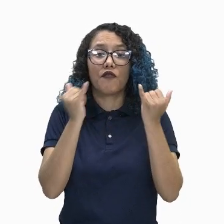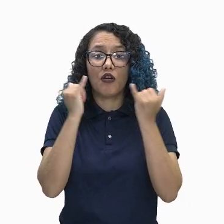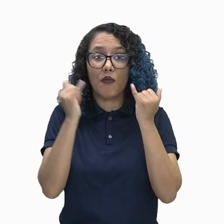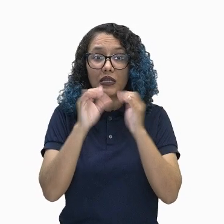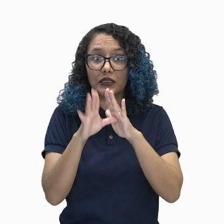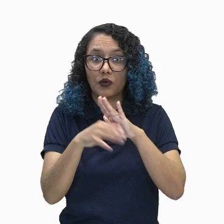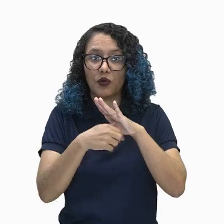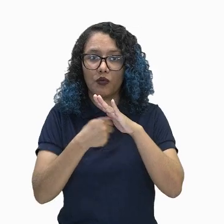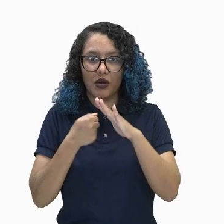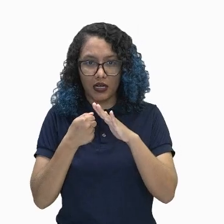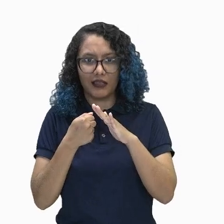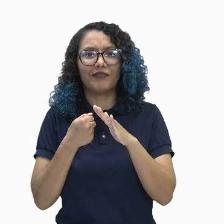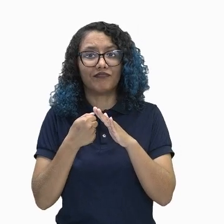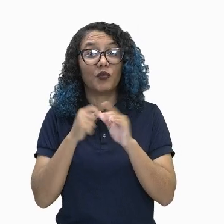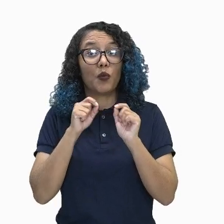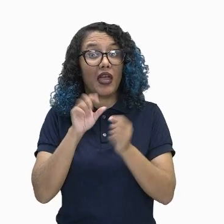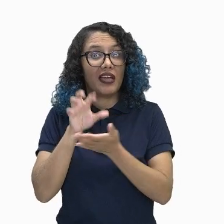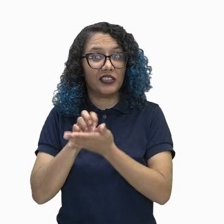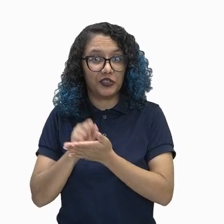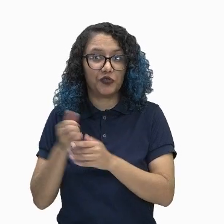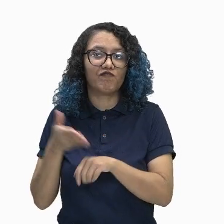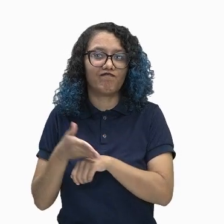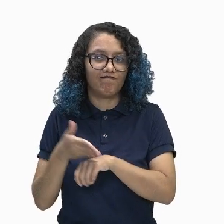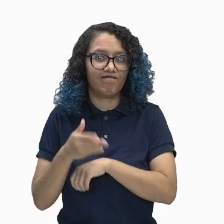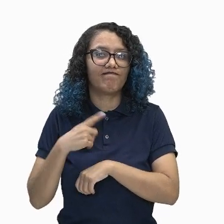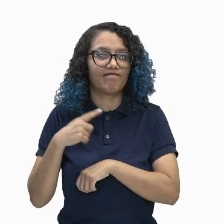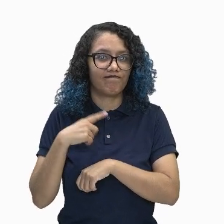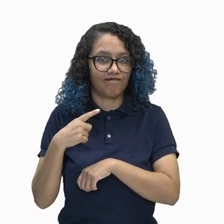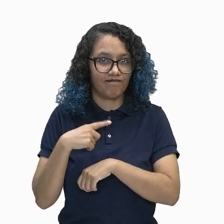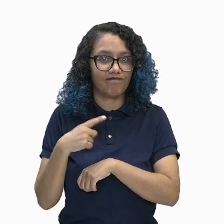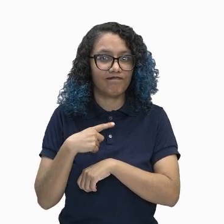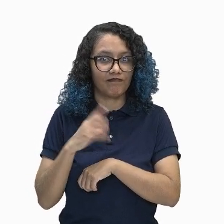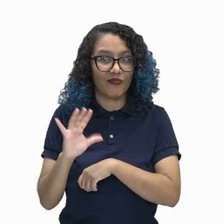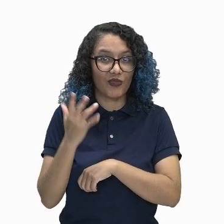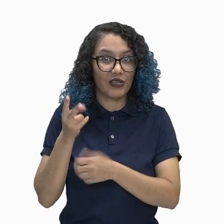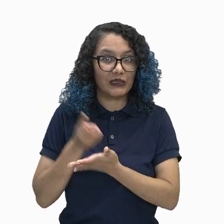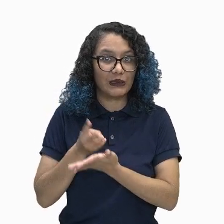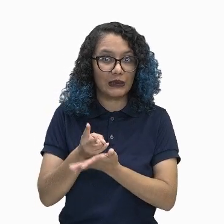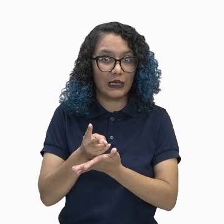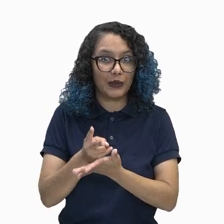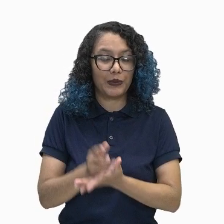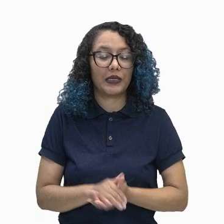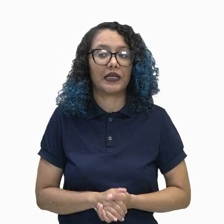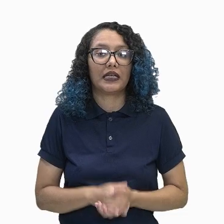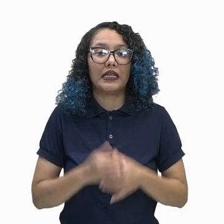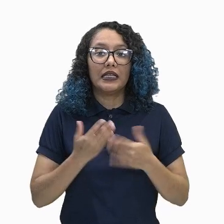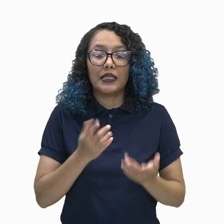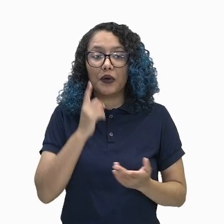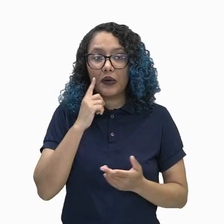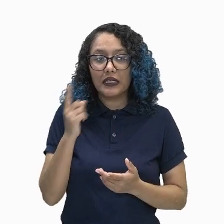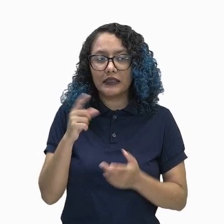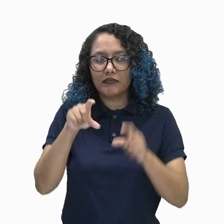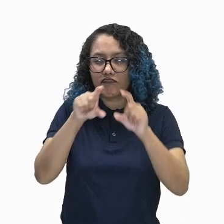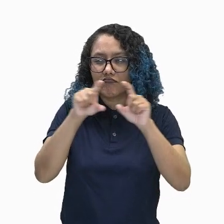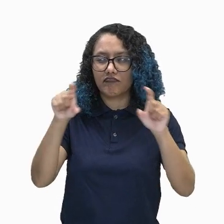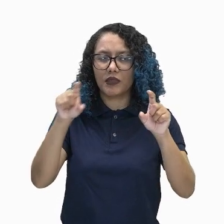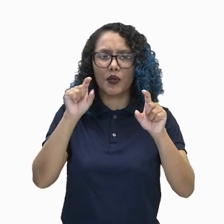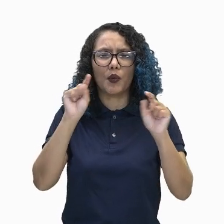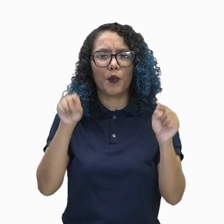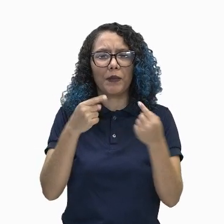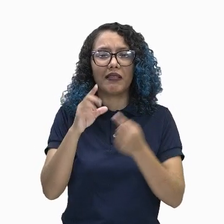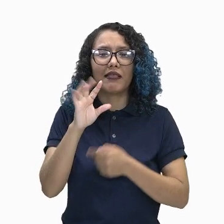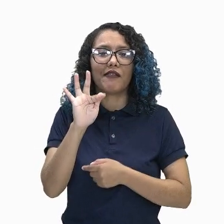sido registrados com frequência. Percebam que esse enunciado aí, esse pequeno parágrafo aí, é um